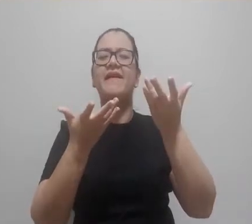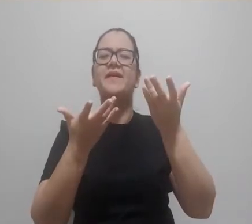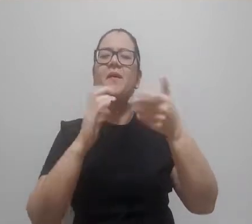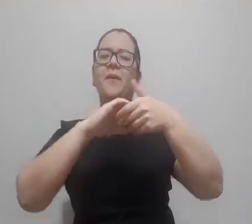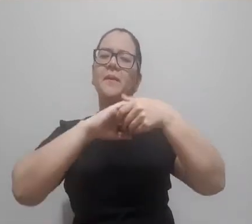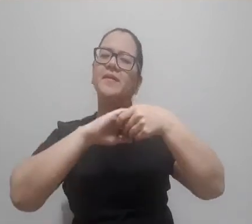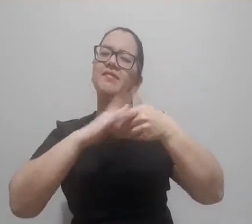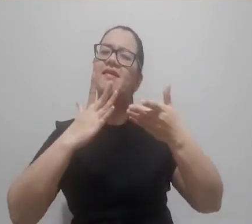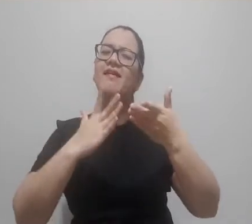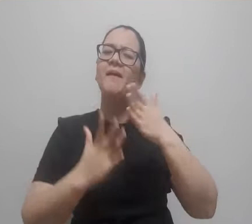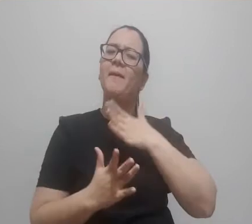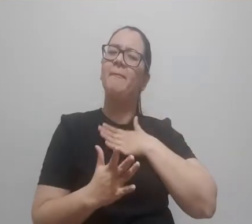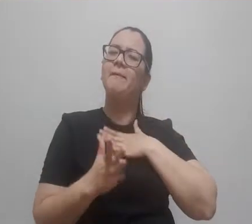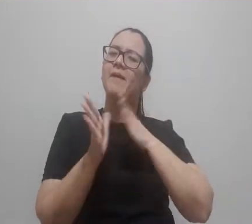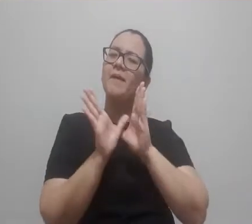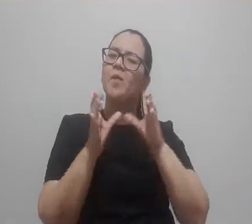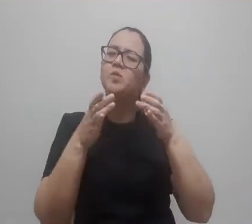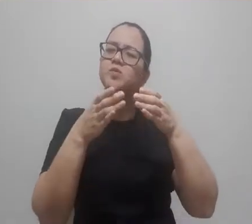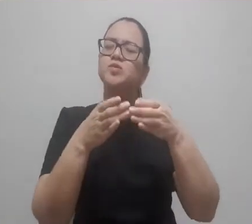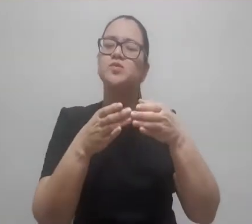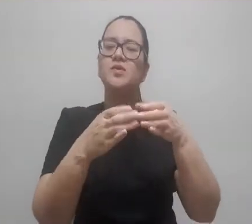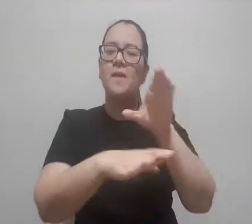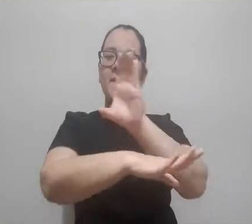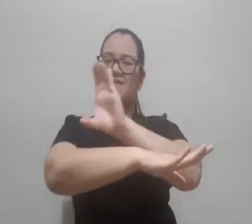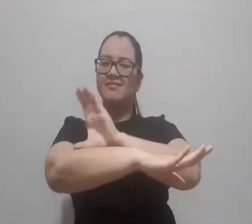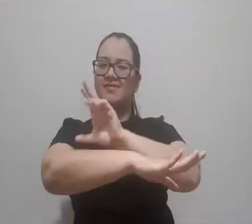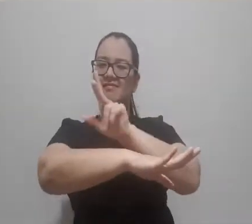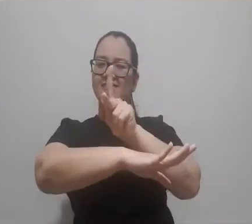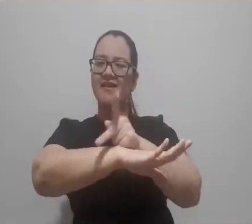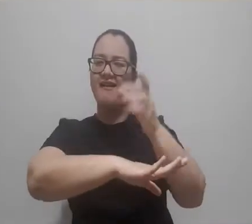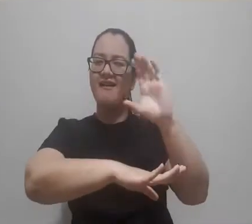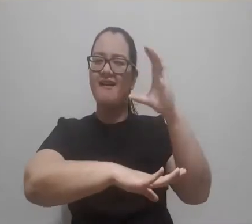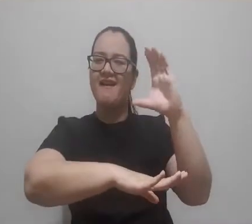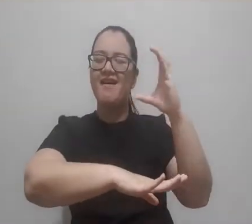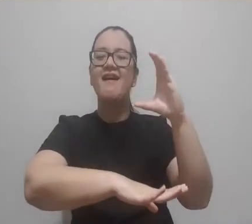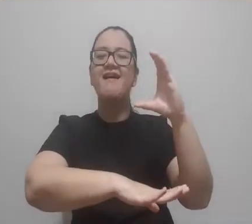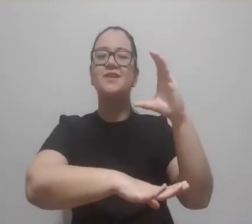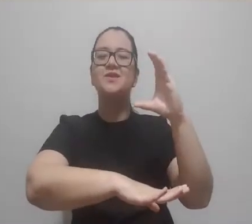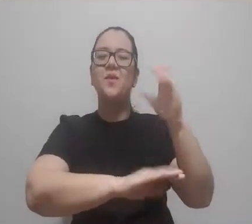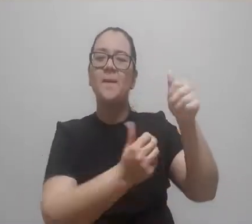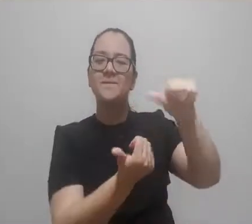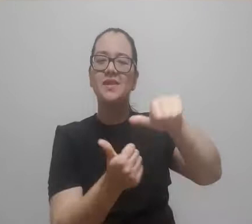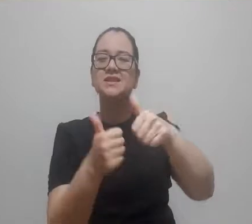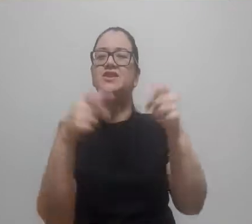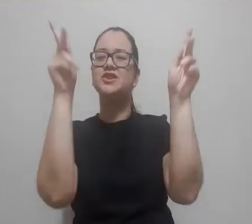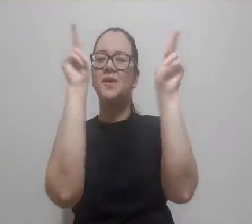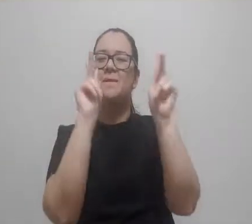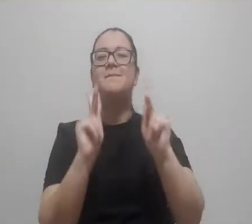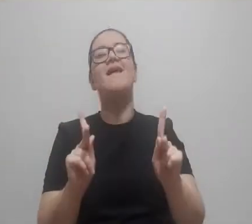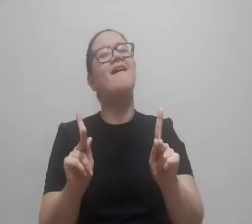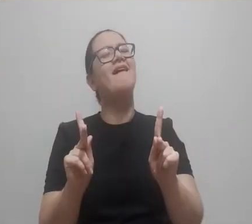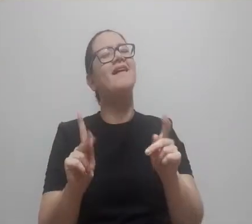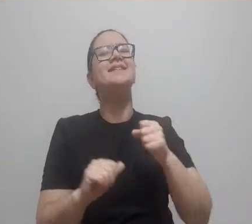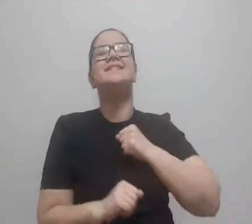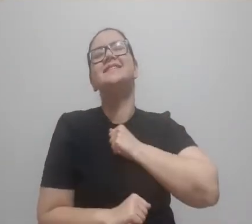povo. Primeira Igreja Batista de Crato, PIB da Paz, que saudade de estar